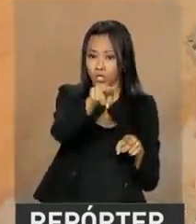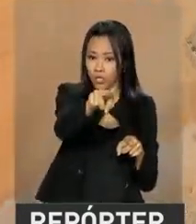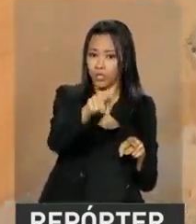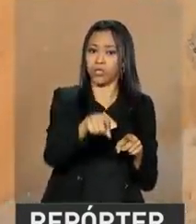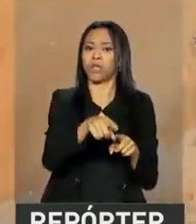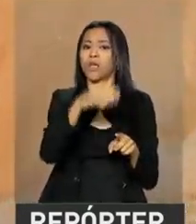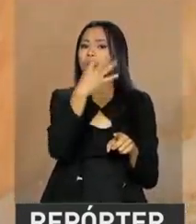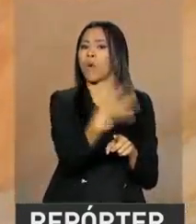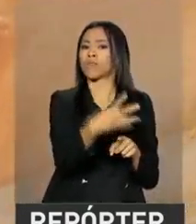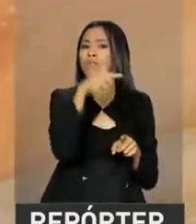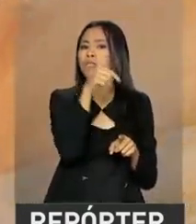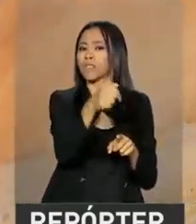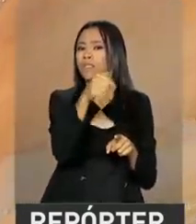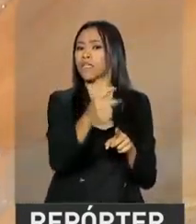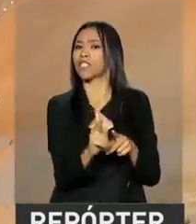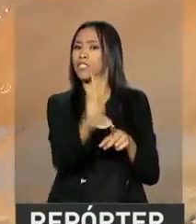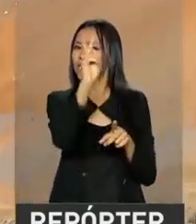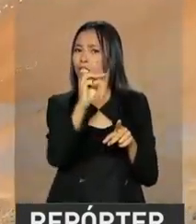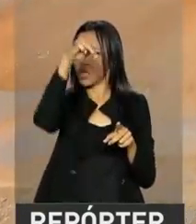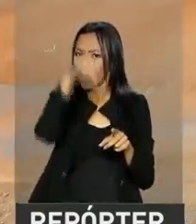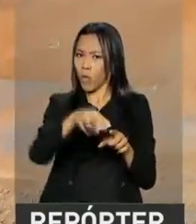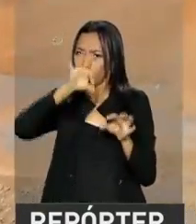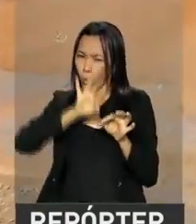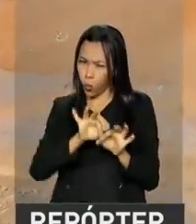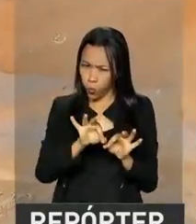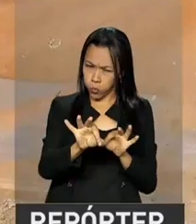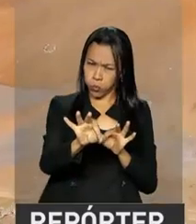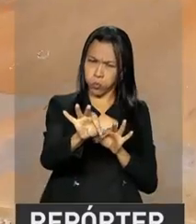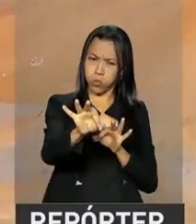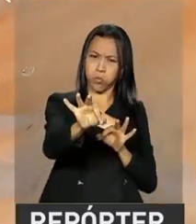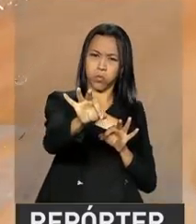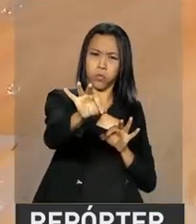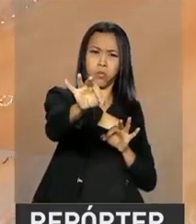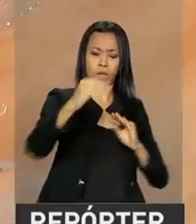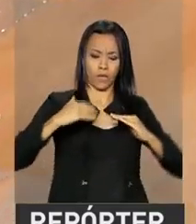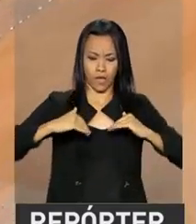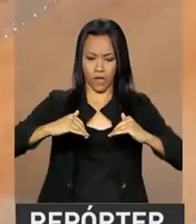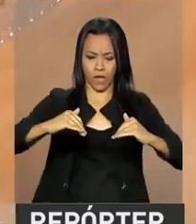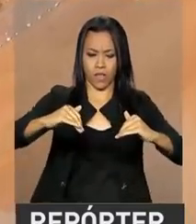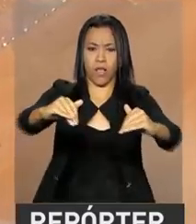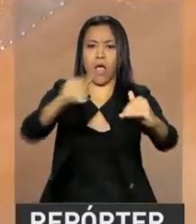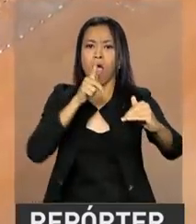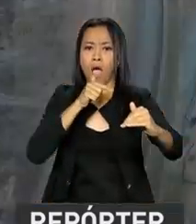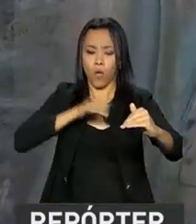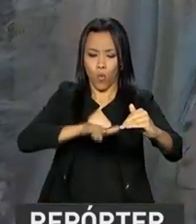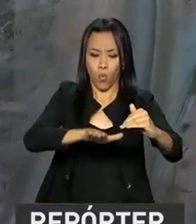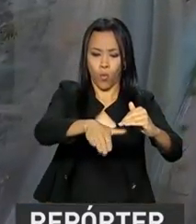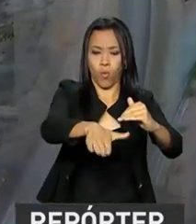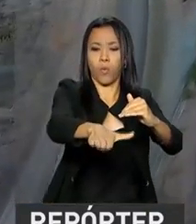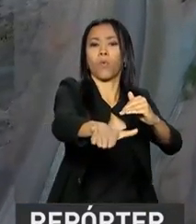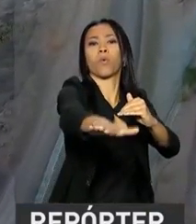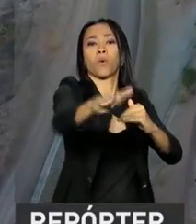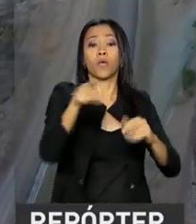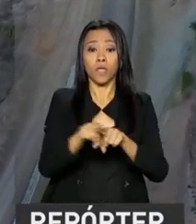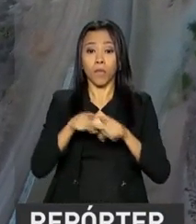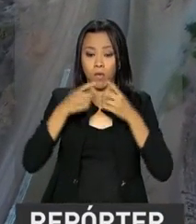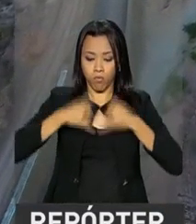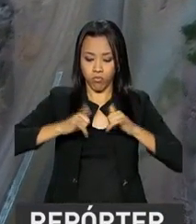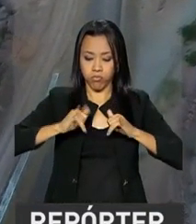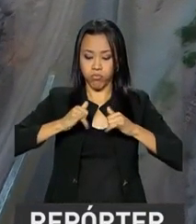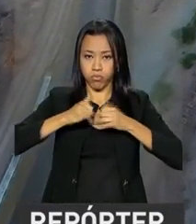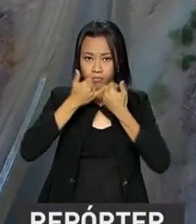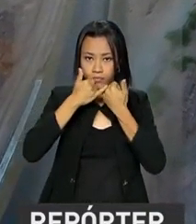todo 477 quilômetros de estruturas, canais, reservatórios, estações de bombeamento,